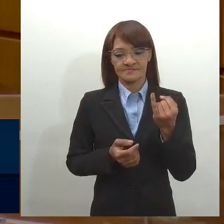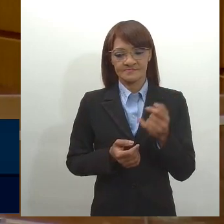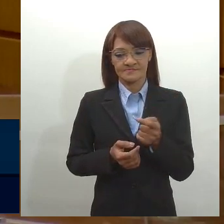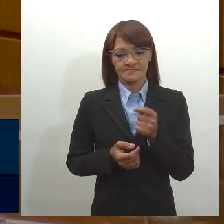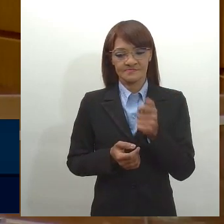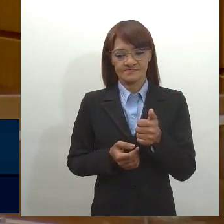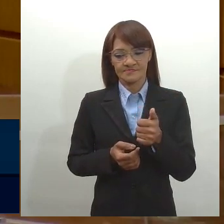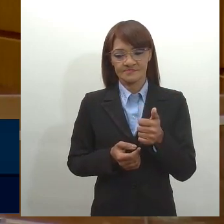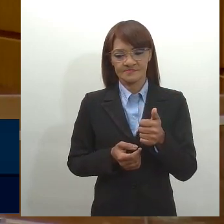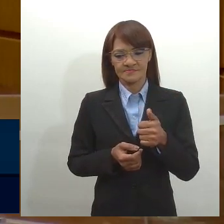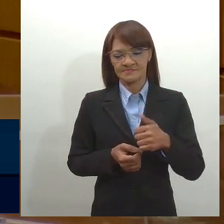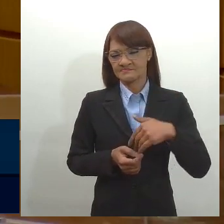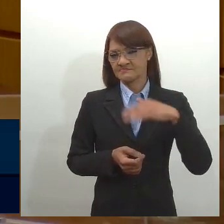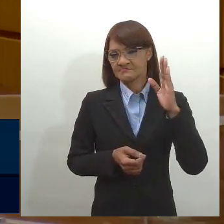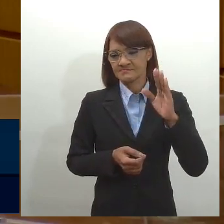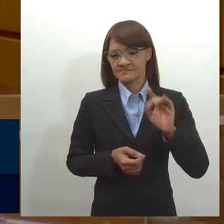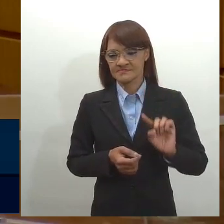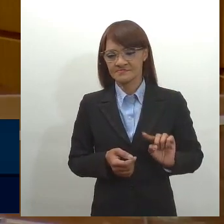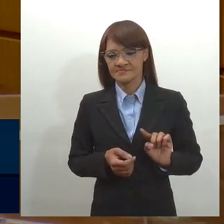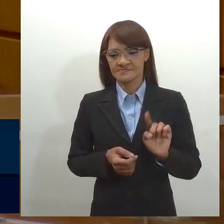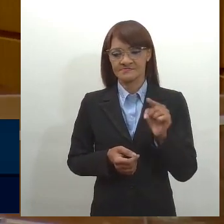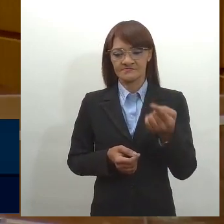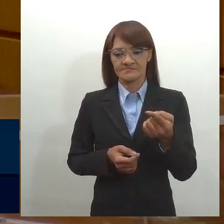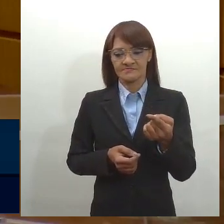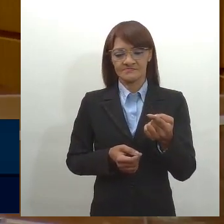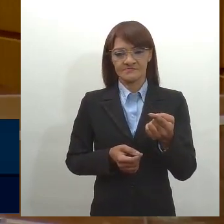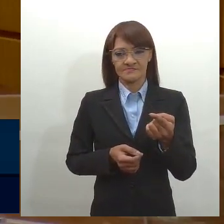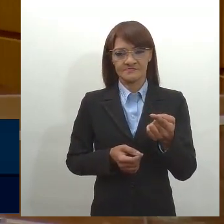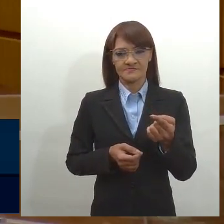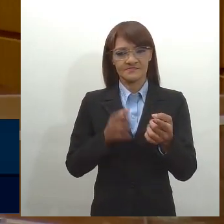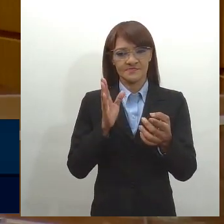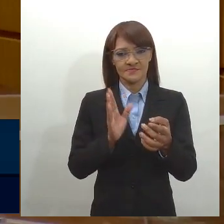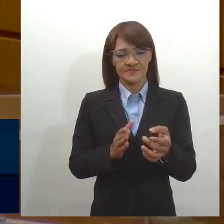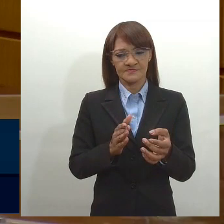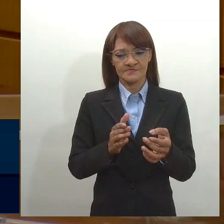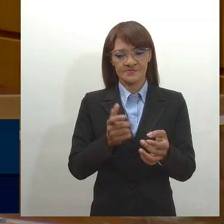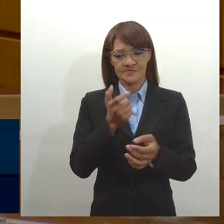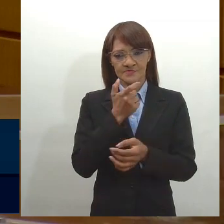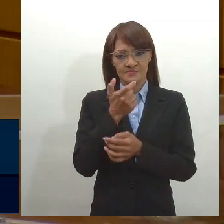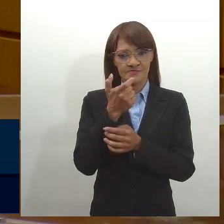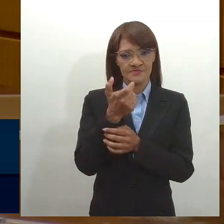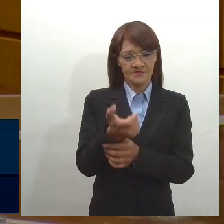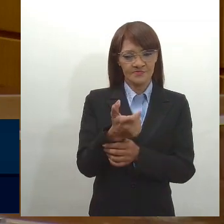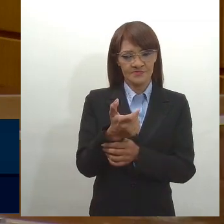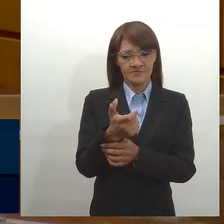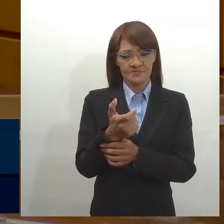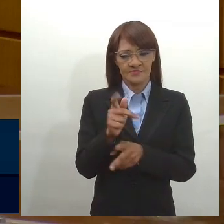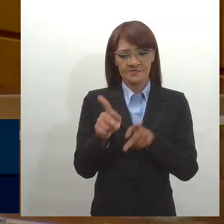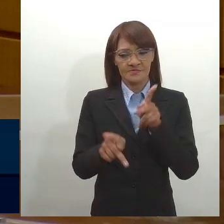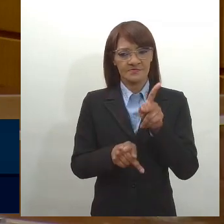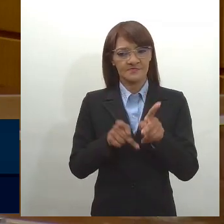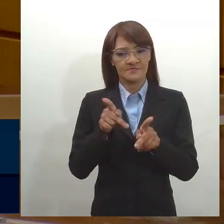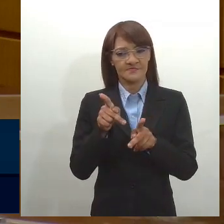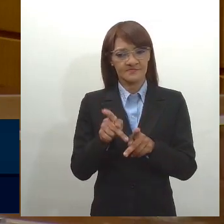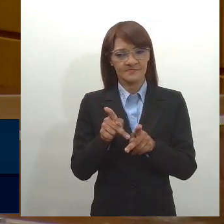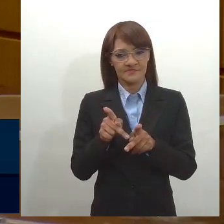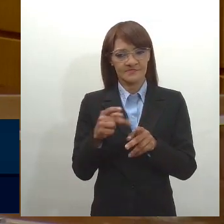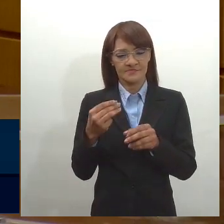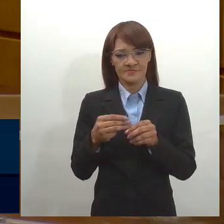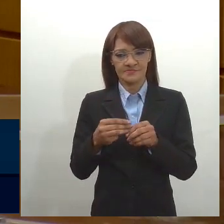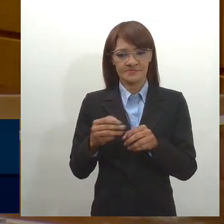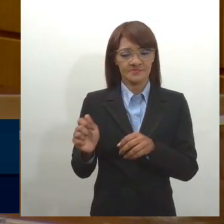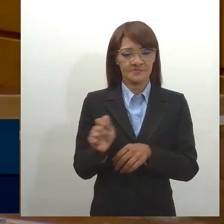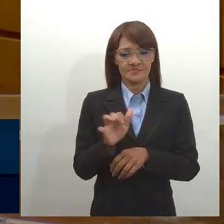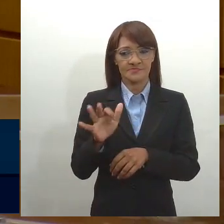próteses dentárias entregues aos nossos lagartenses. Esse projeto